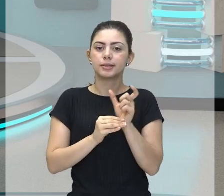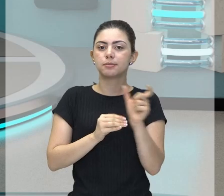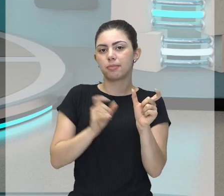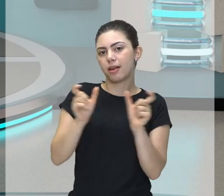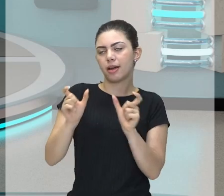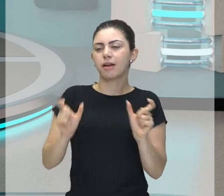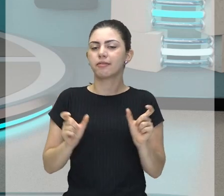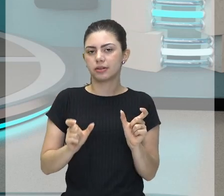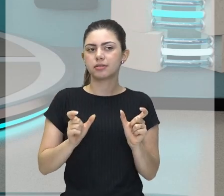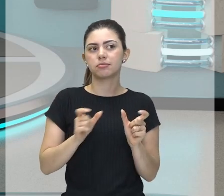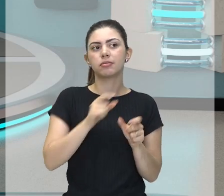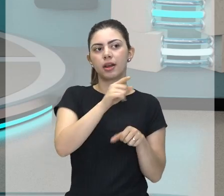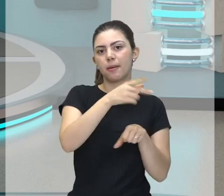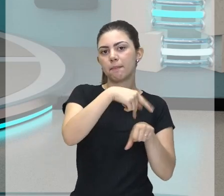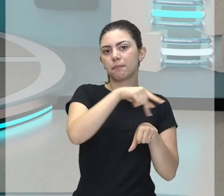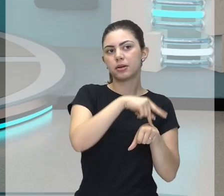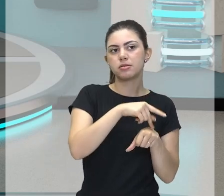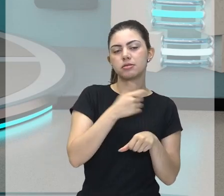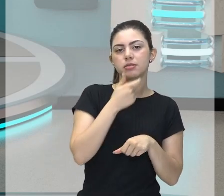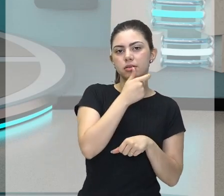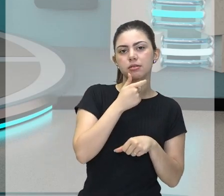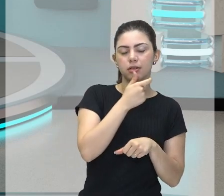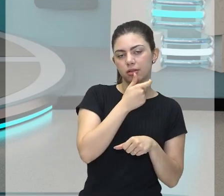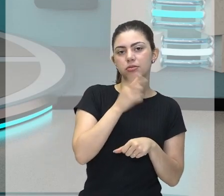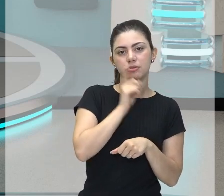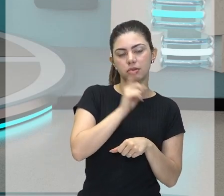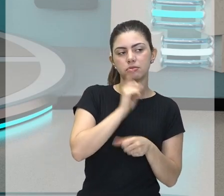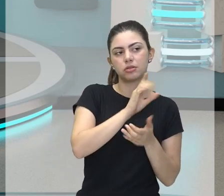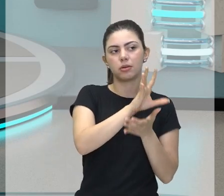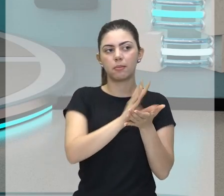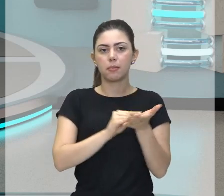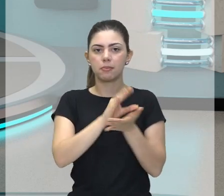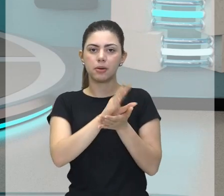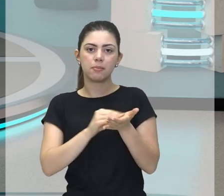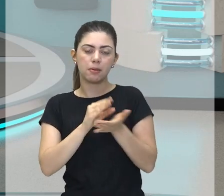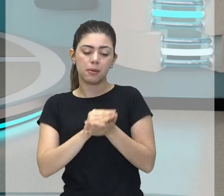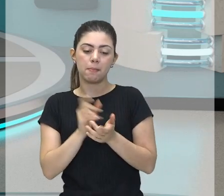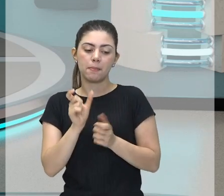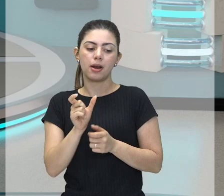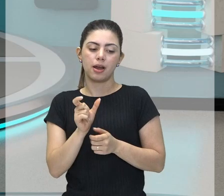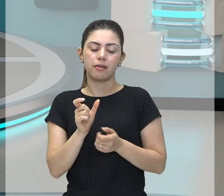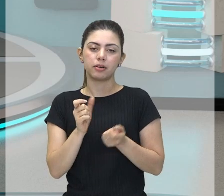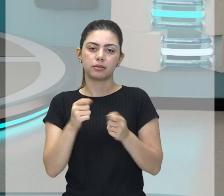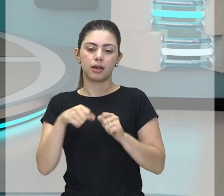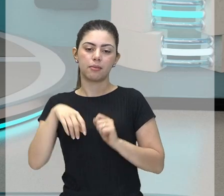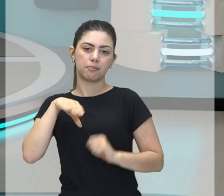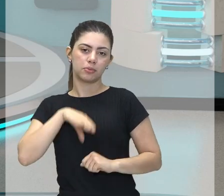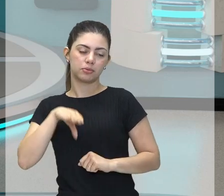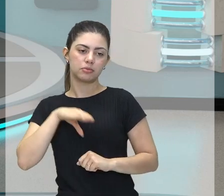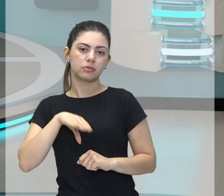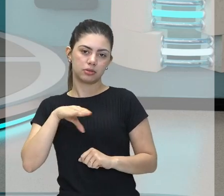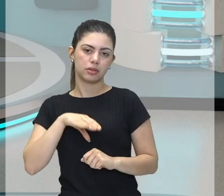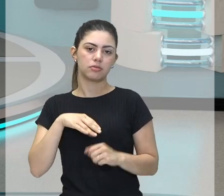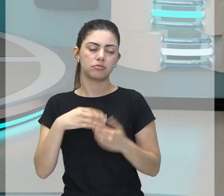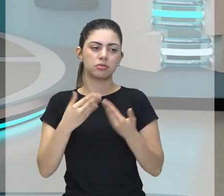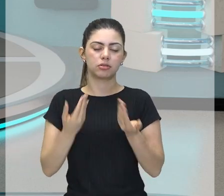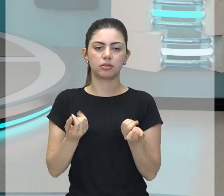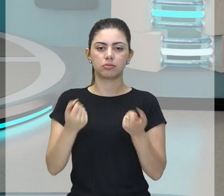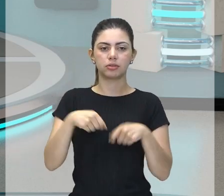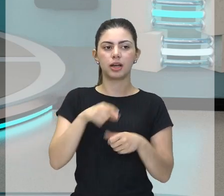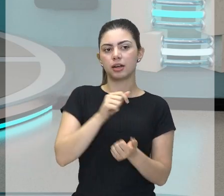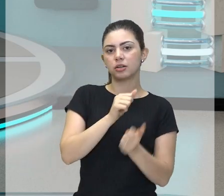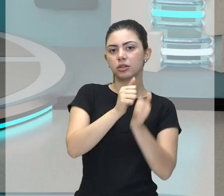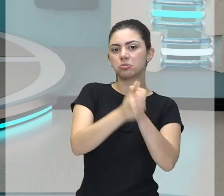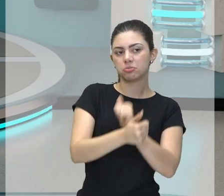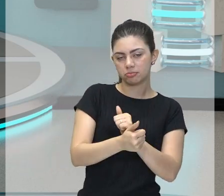outros termos em inglês também, acabamos adotando então esse termo para se referir às mesmas práticas que